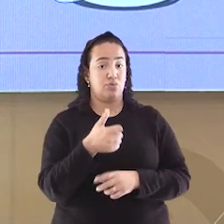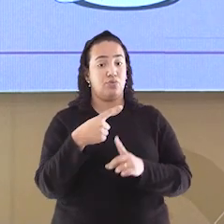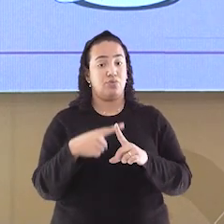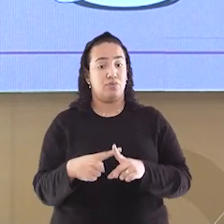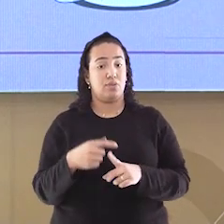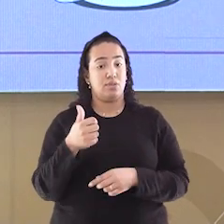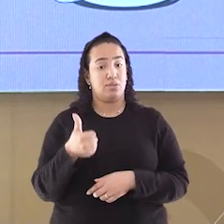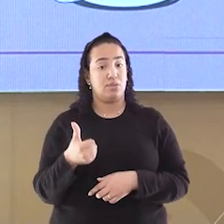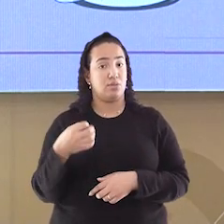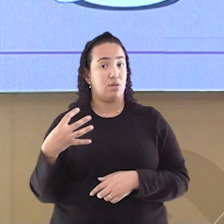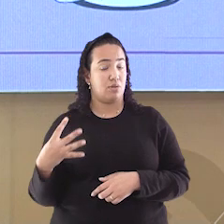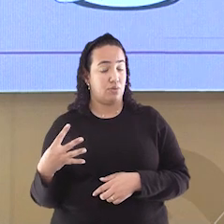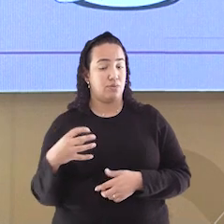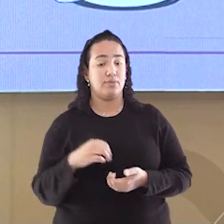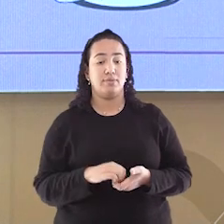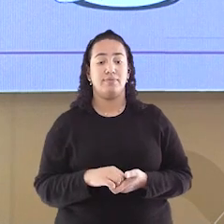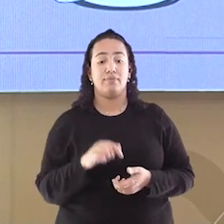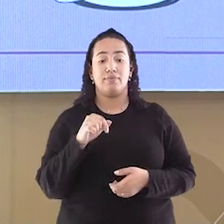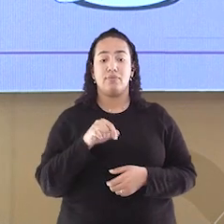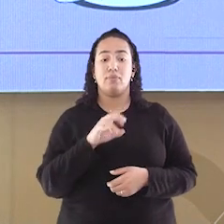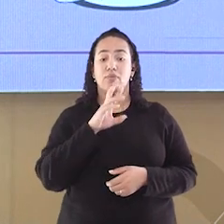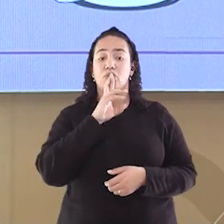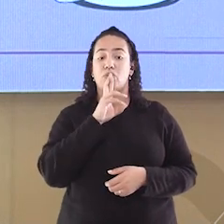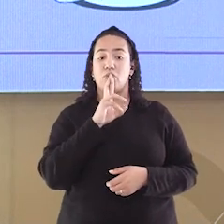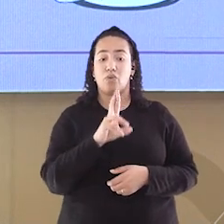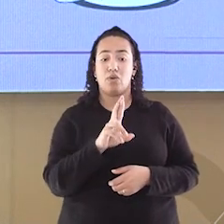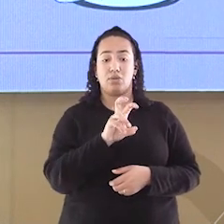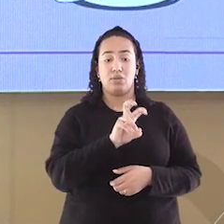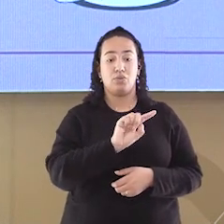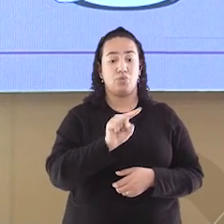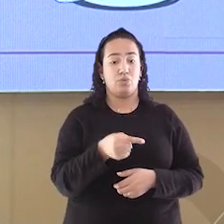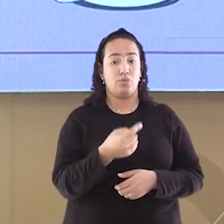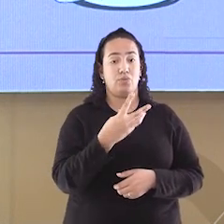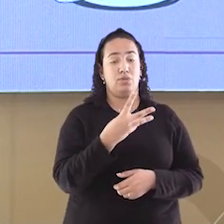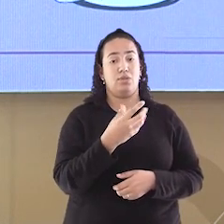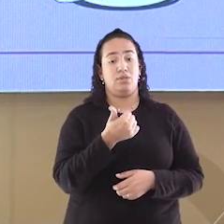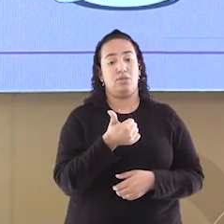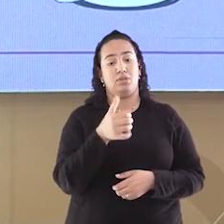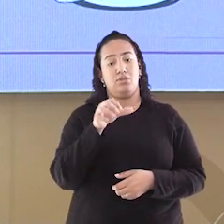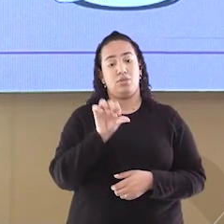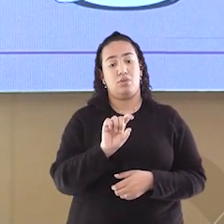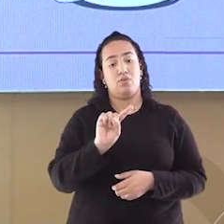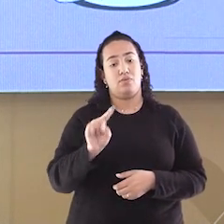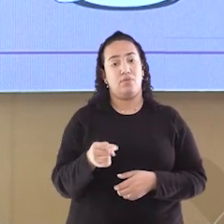121 vezes 14, que vai resultar em